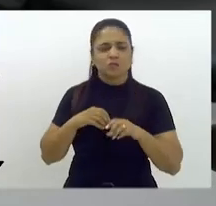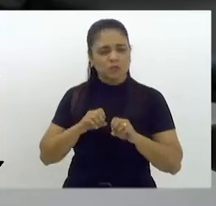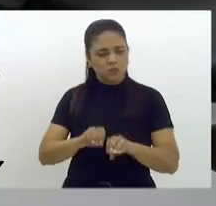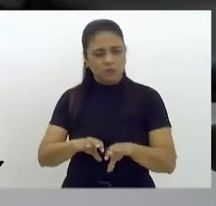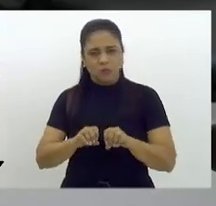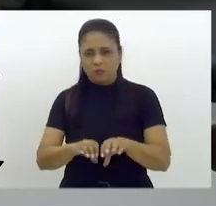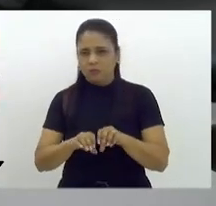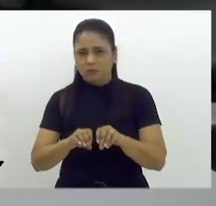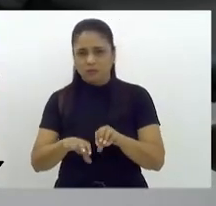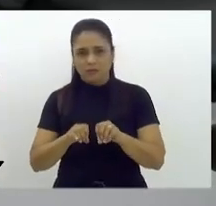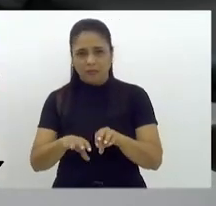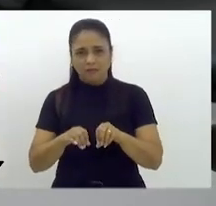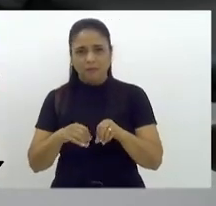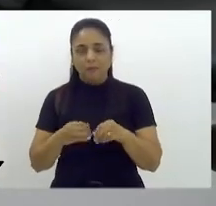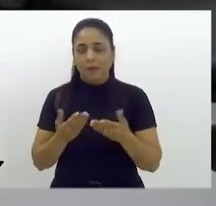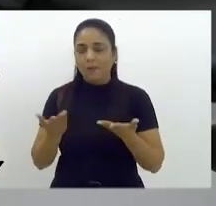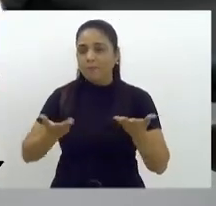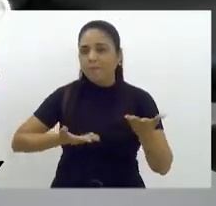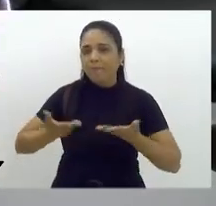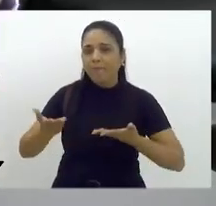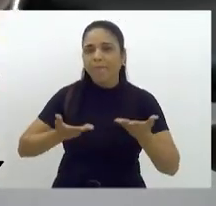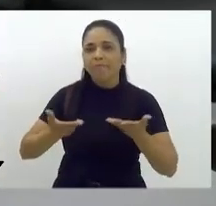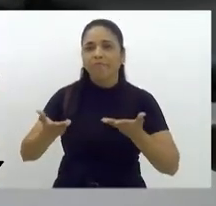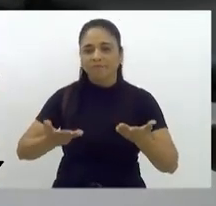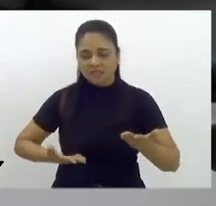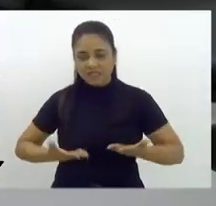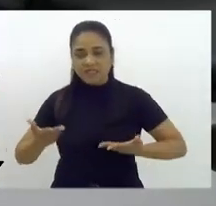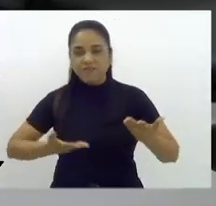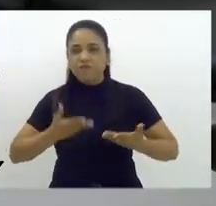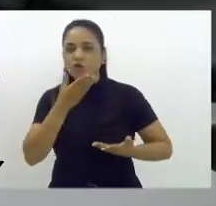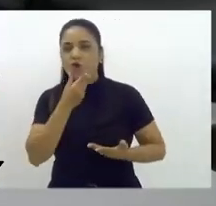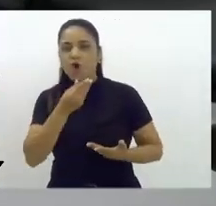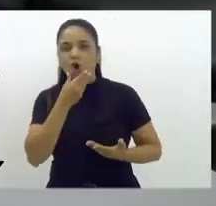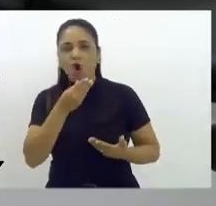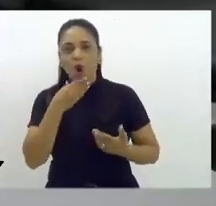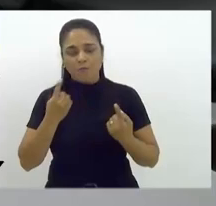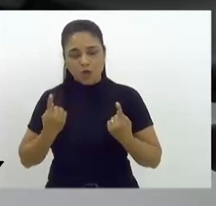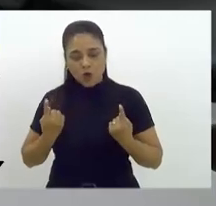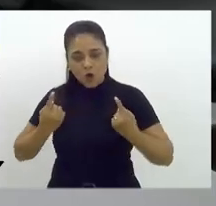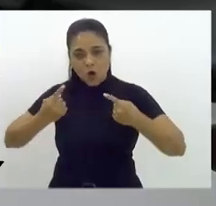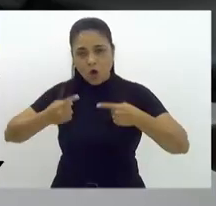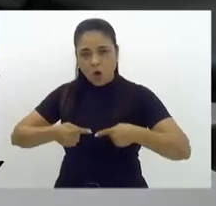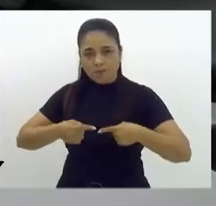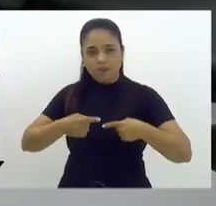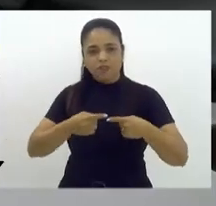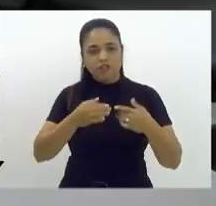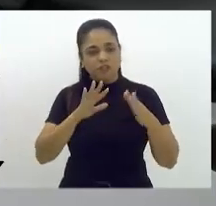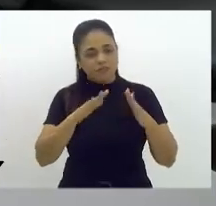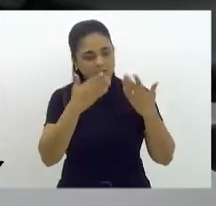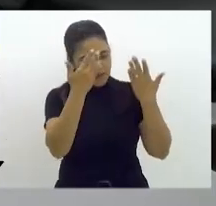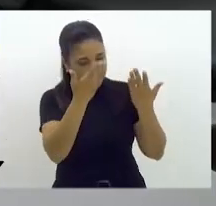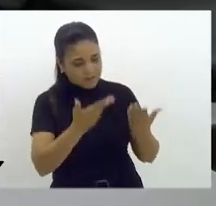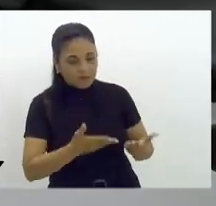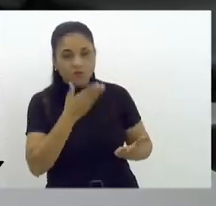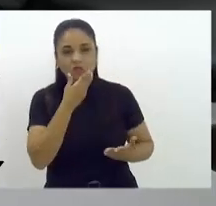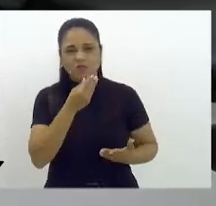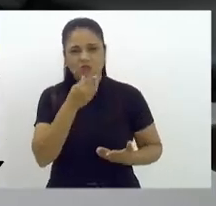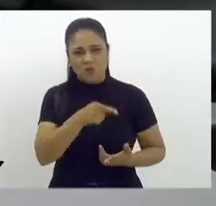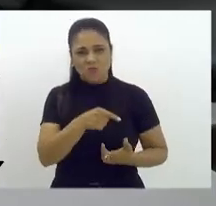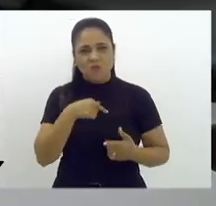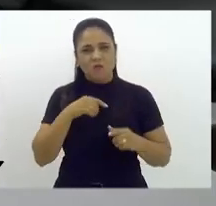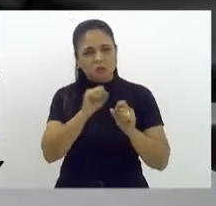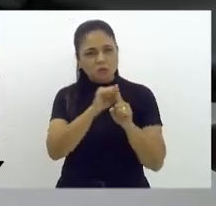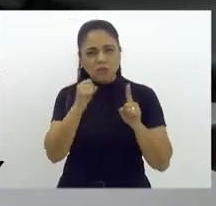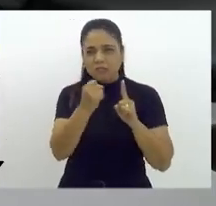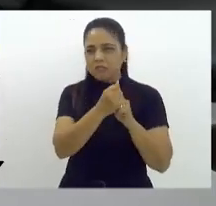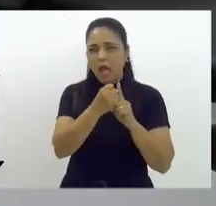para servirem aos homens para competir e agradar o público masculino que infelizmente nós temos ainda uma sociedade muito machista